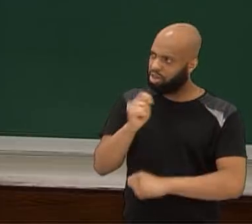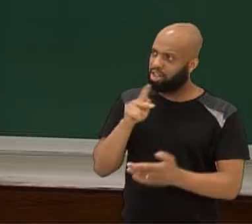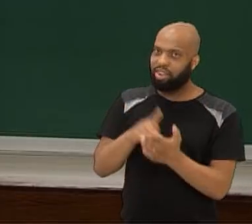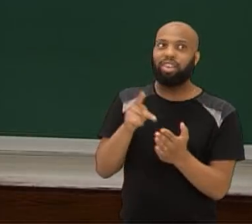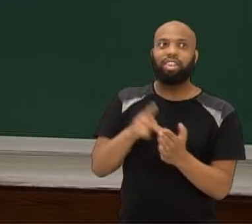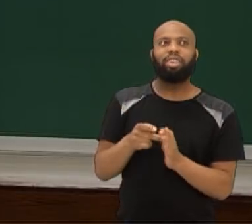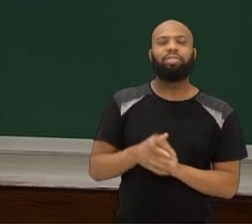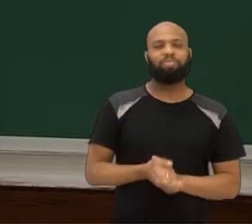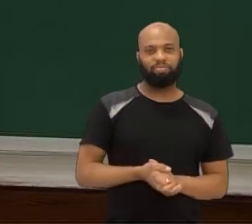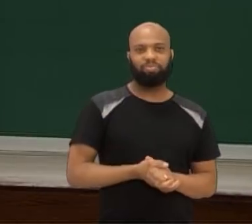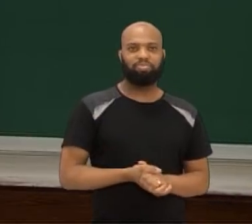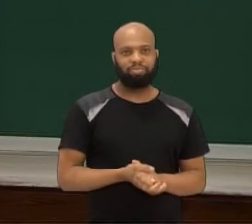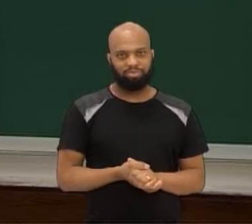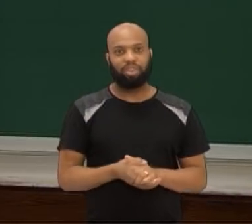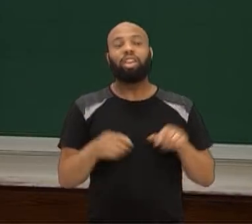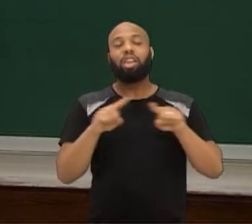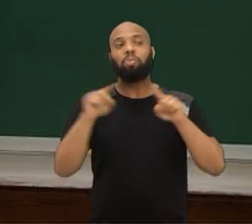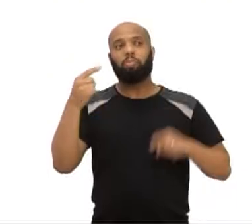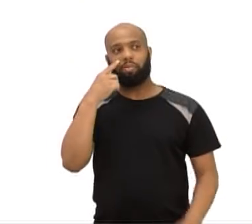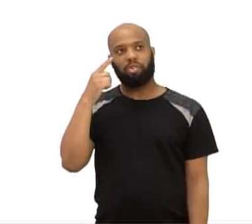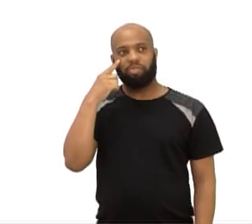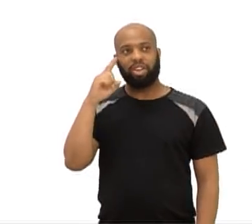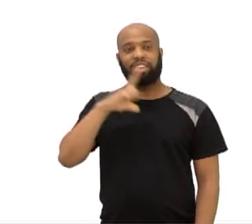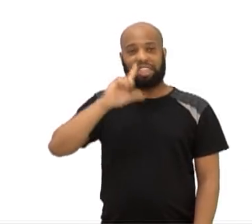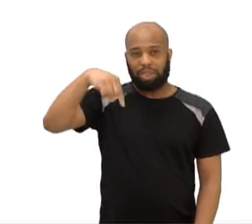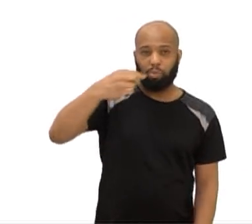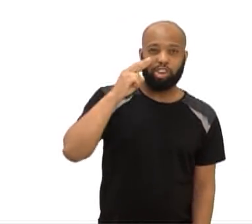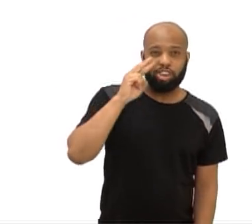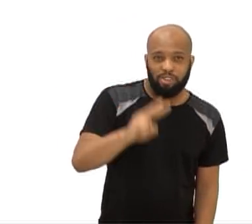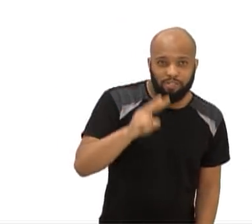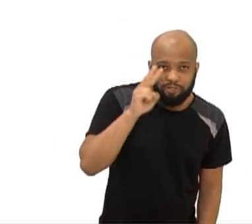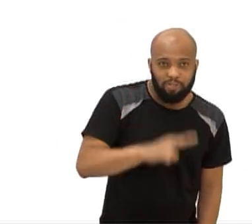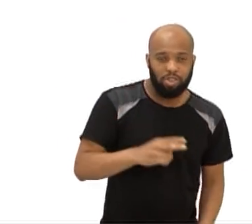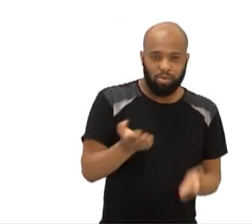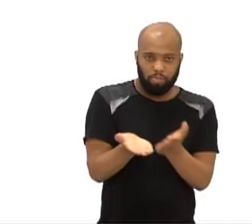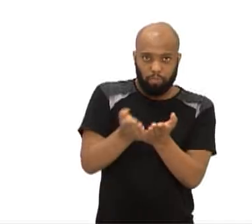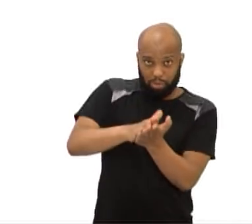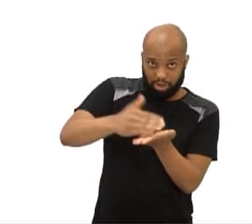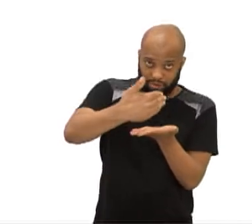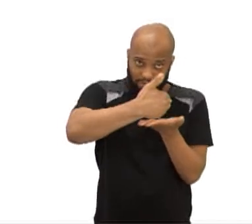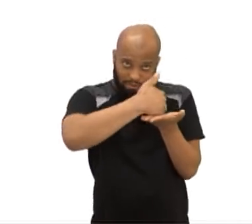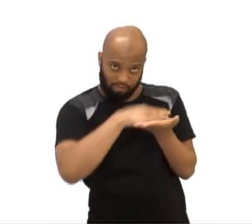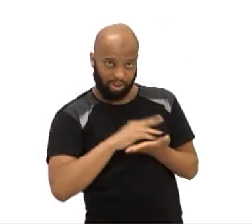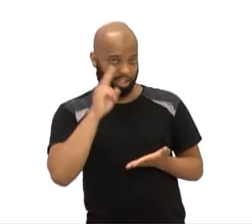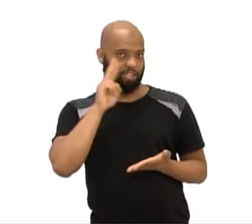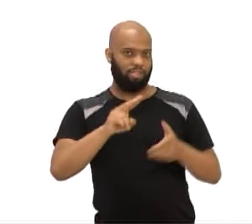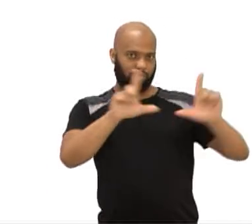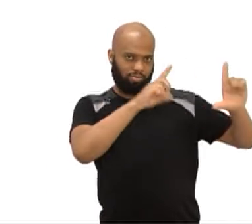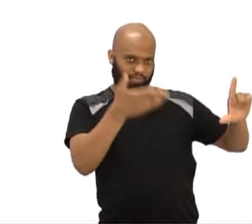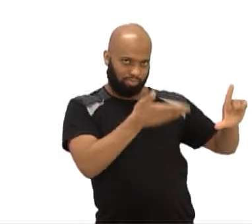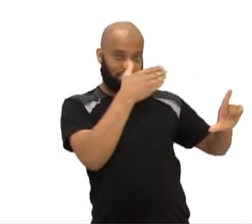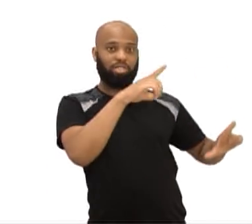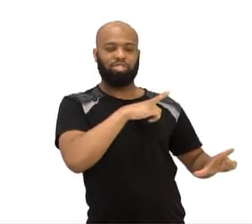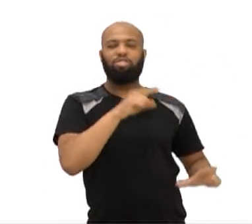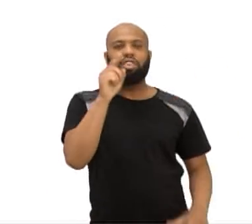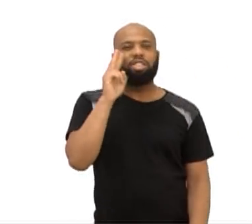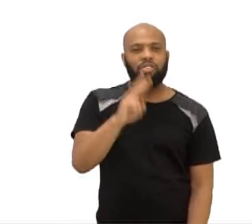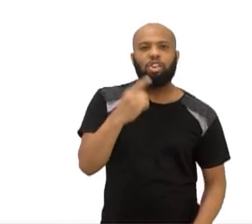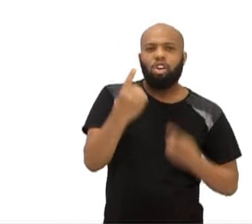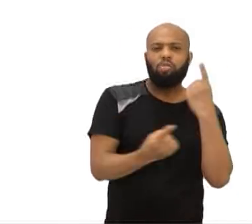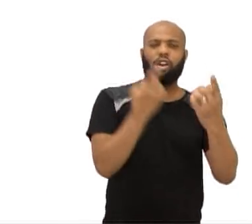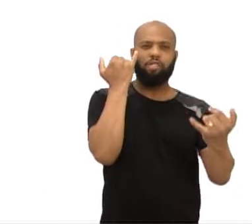economizar bastante. Mas, ó, após a visualização do panfleto, então, após aquela visualização do panfleto,